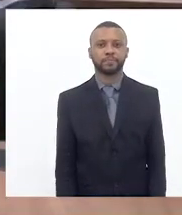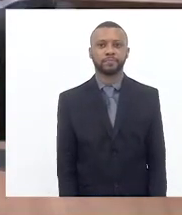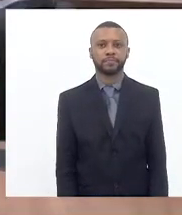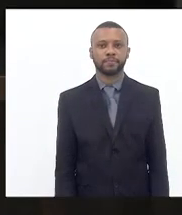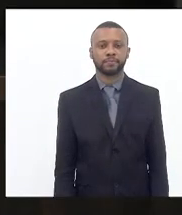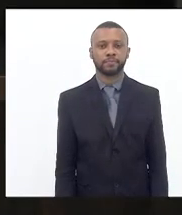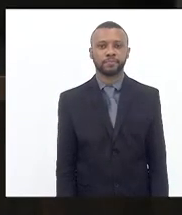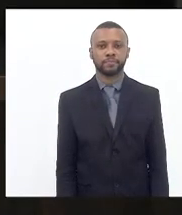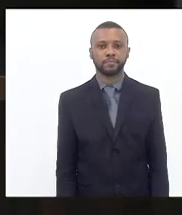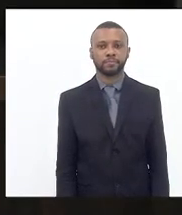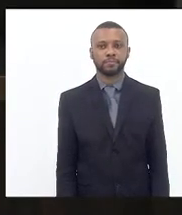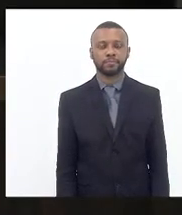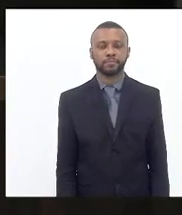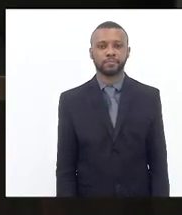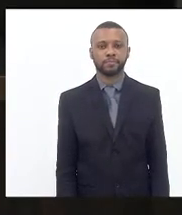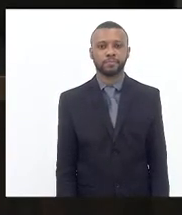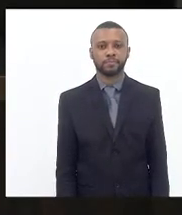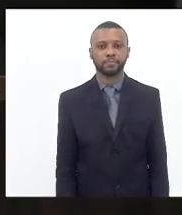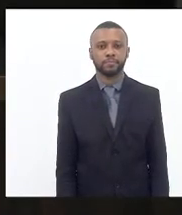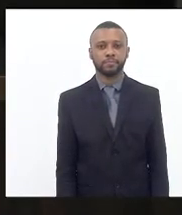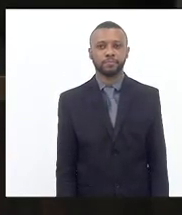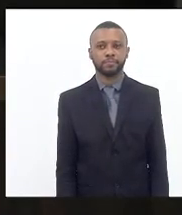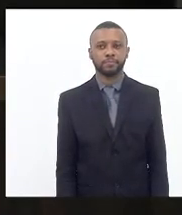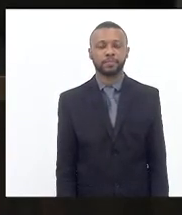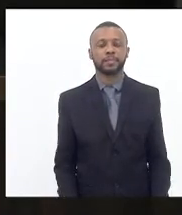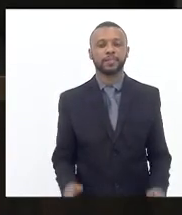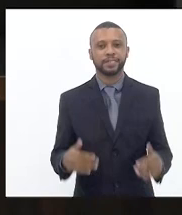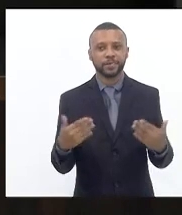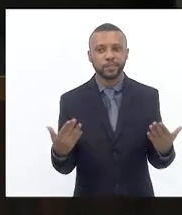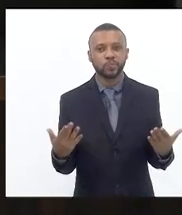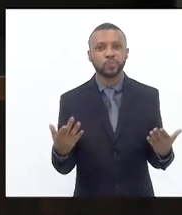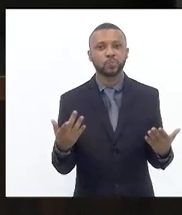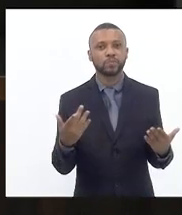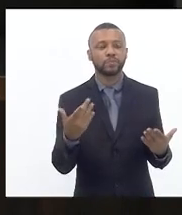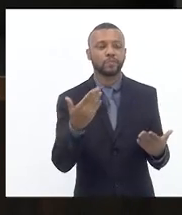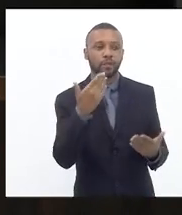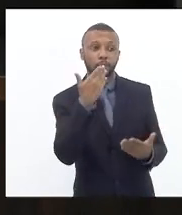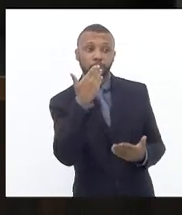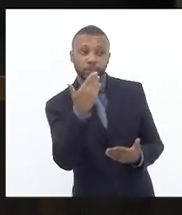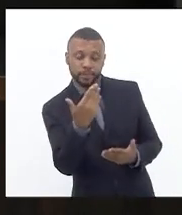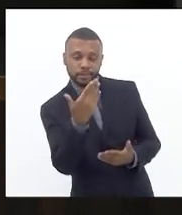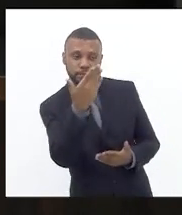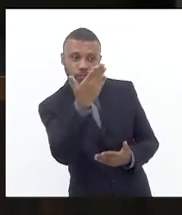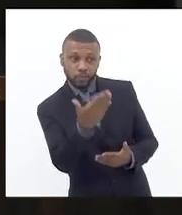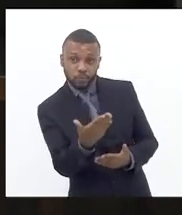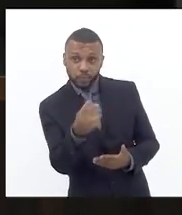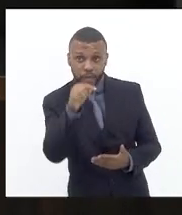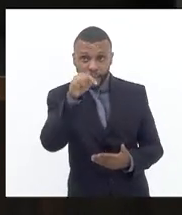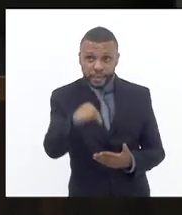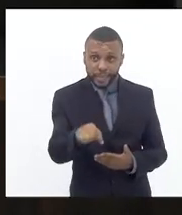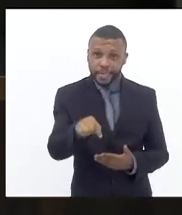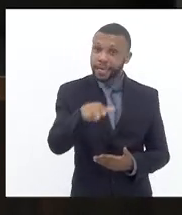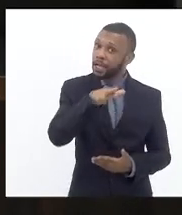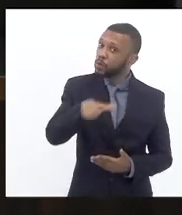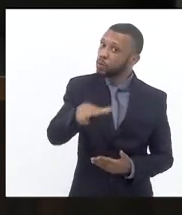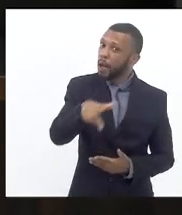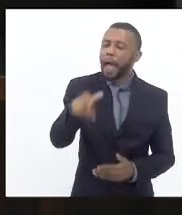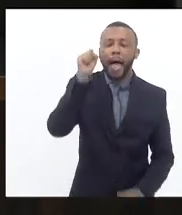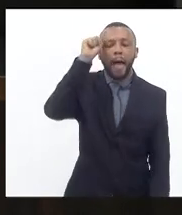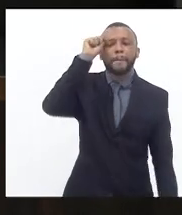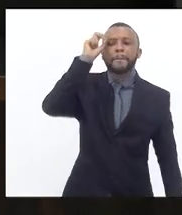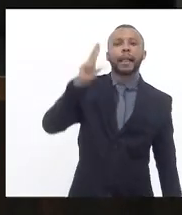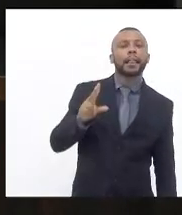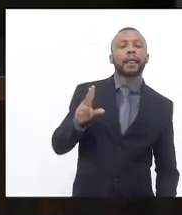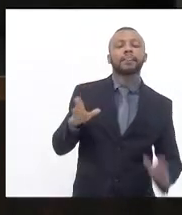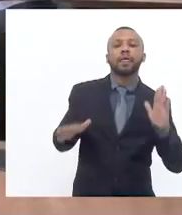os seus adoro eu queria só dizer a você nência ao Senhor vossa senhoria aqui não tem malandro